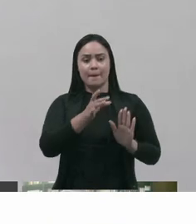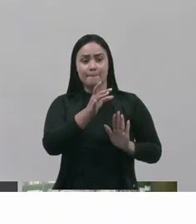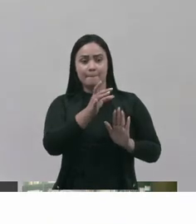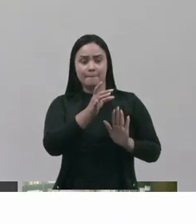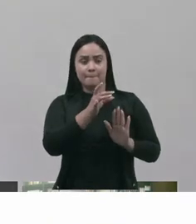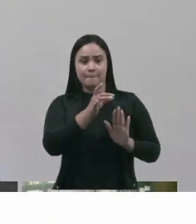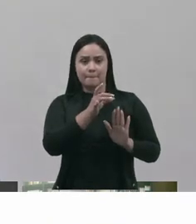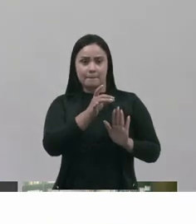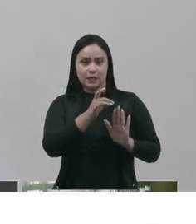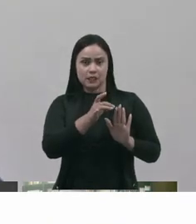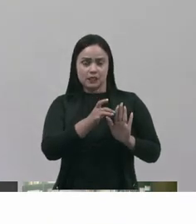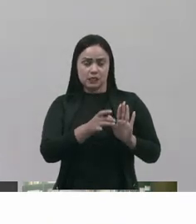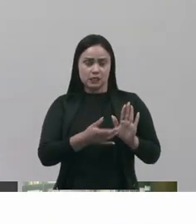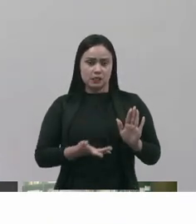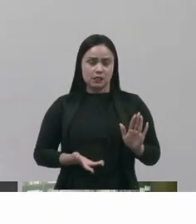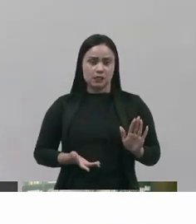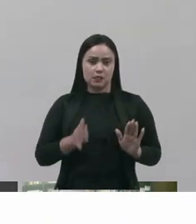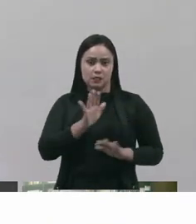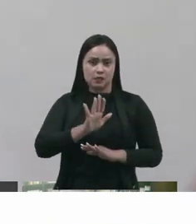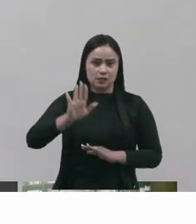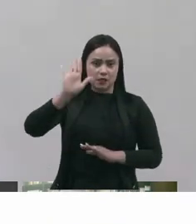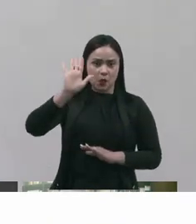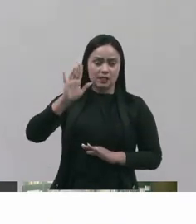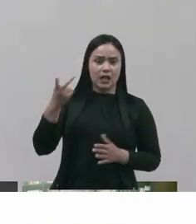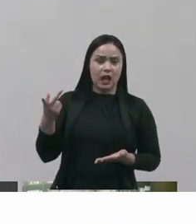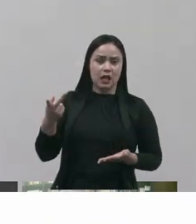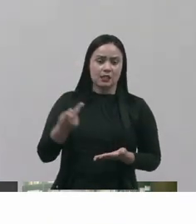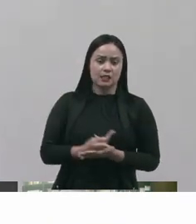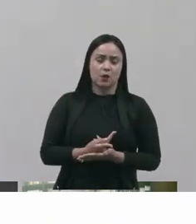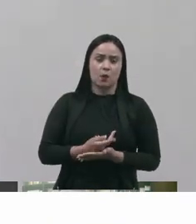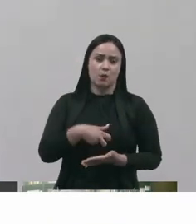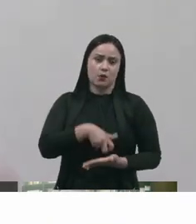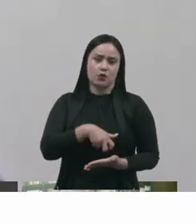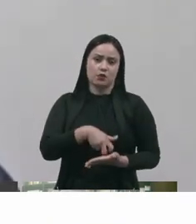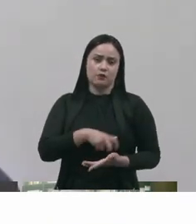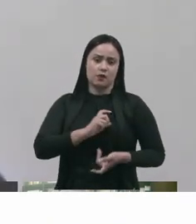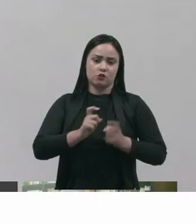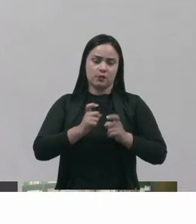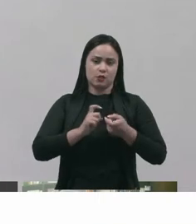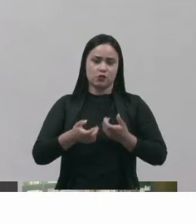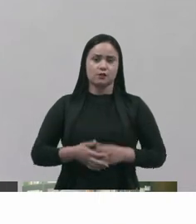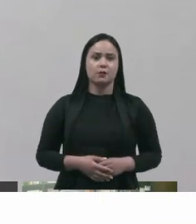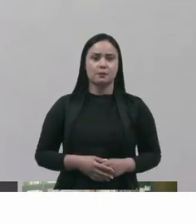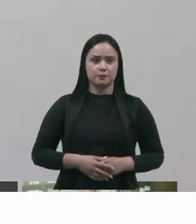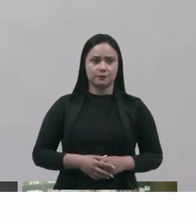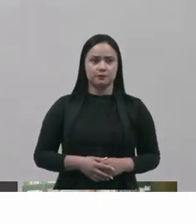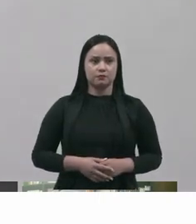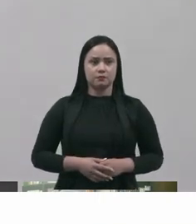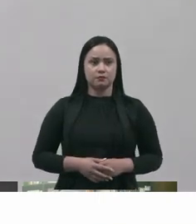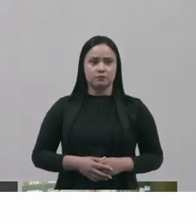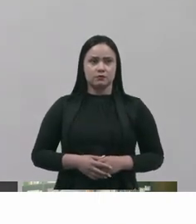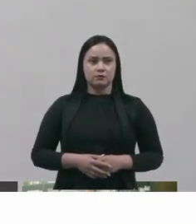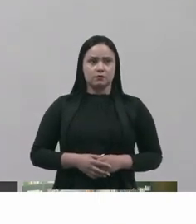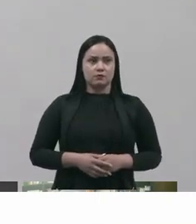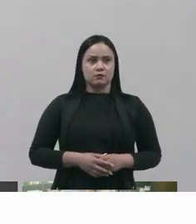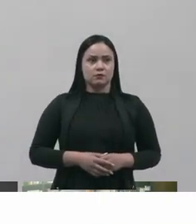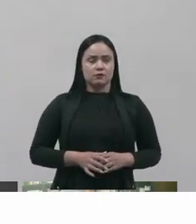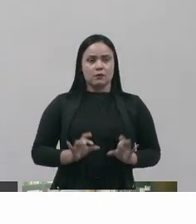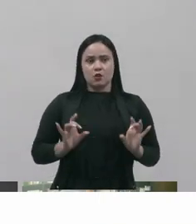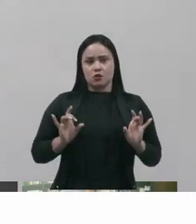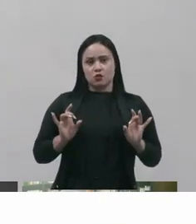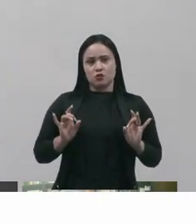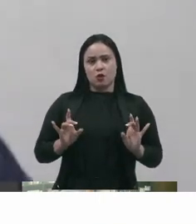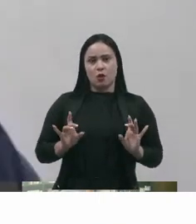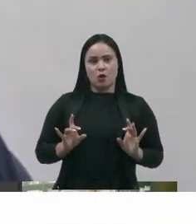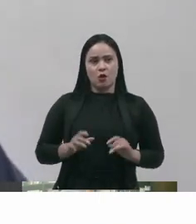prescrição da ação punitiva administrativa. Eu, só para